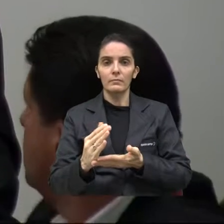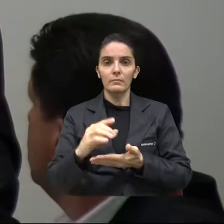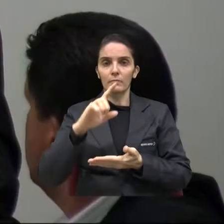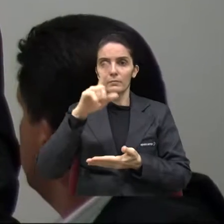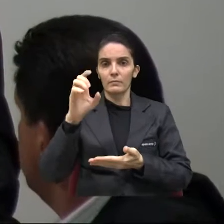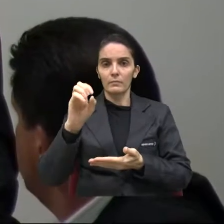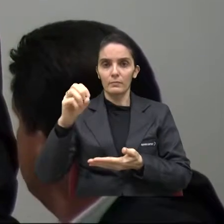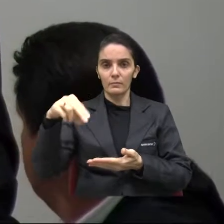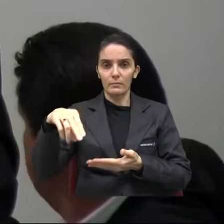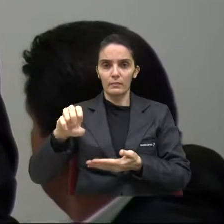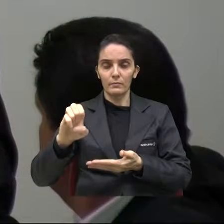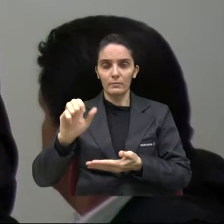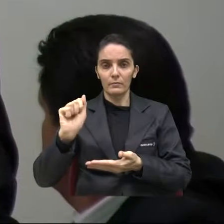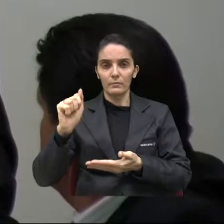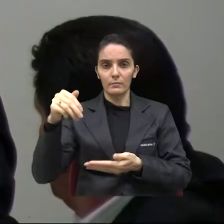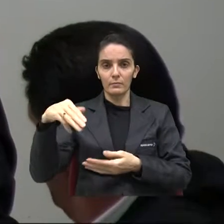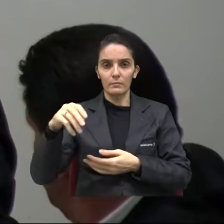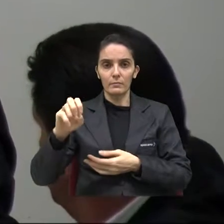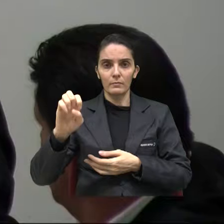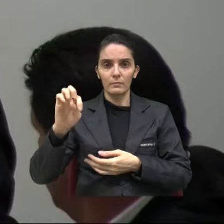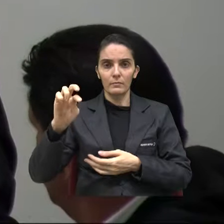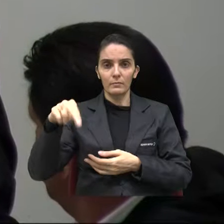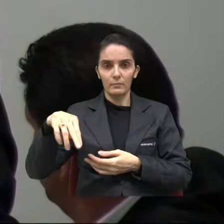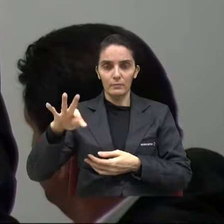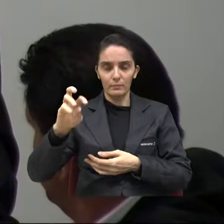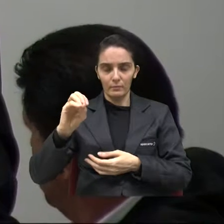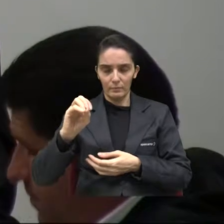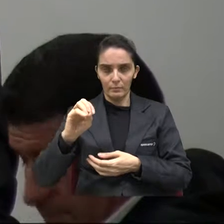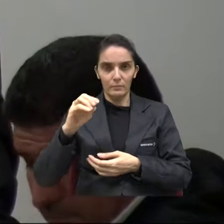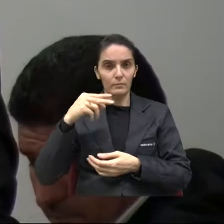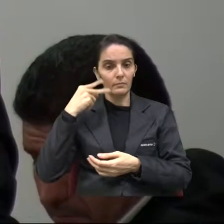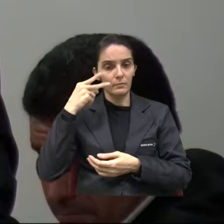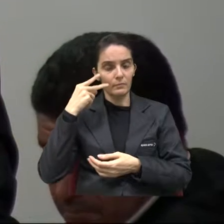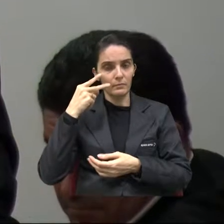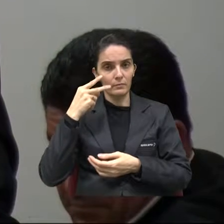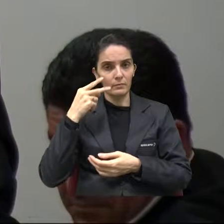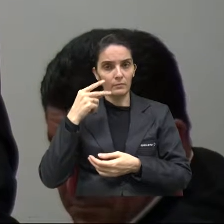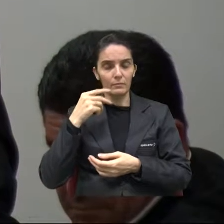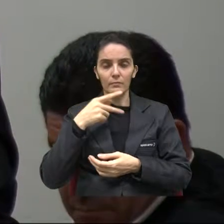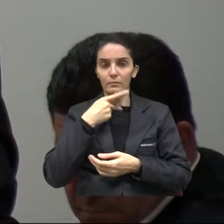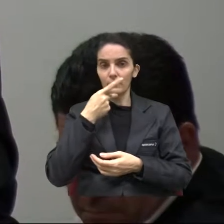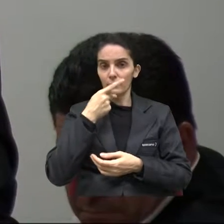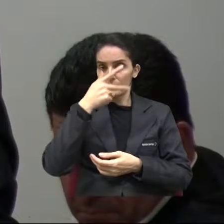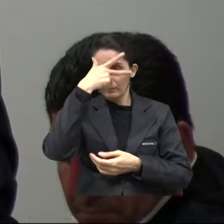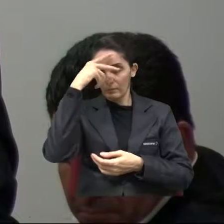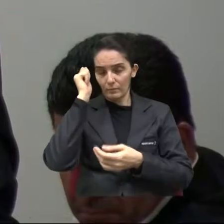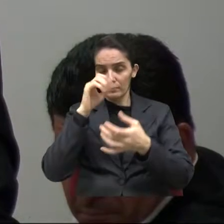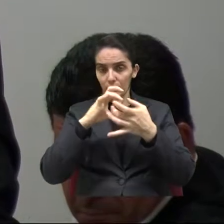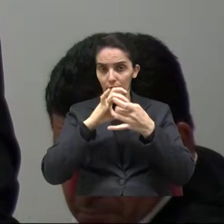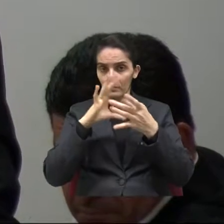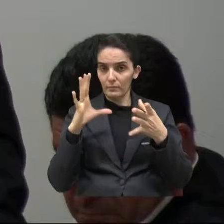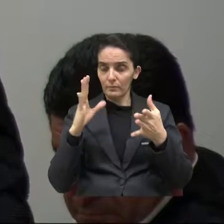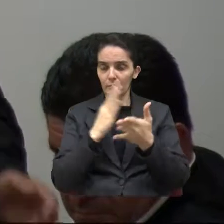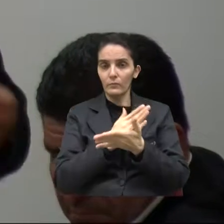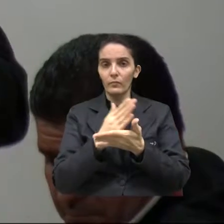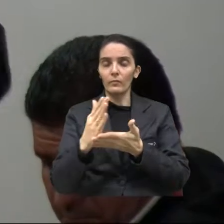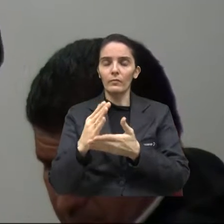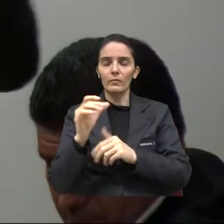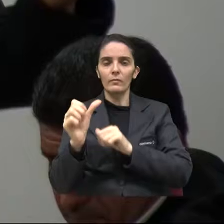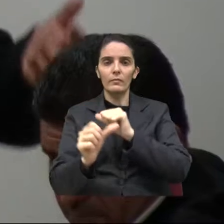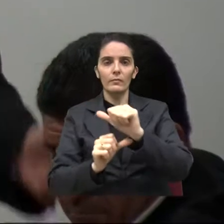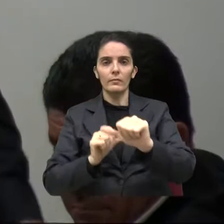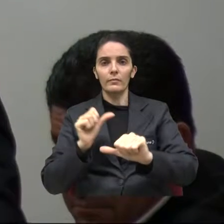da Câmara Municipal, do Legislativo, autorizar ao Executivo para que possa dar início a essa